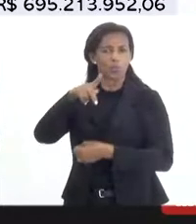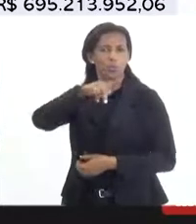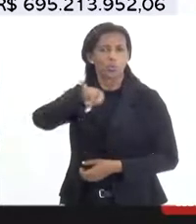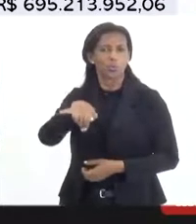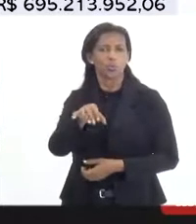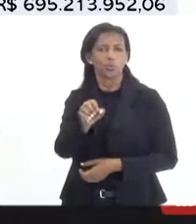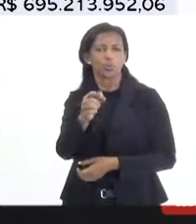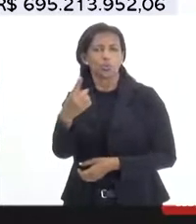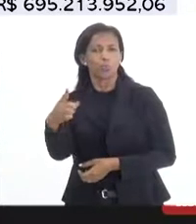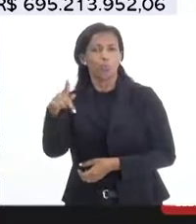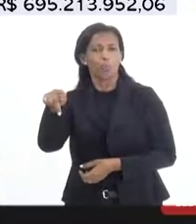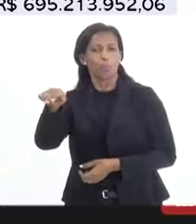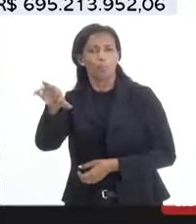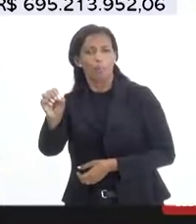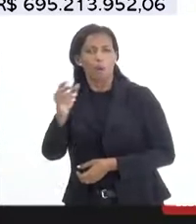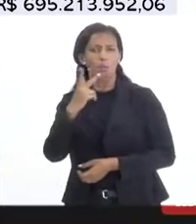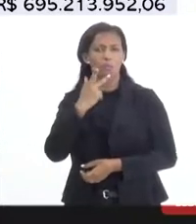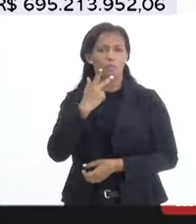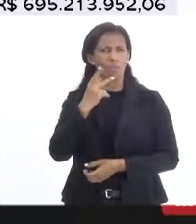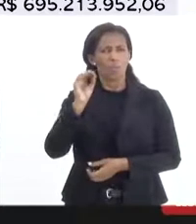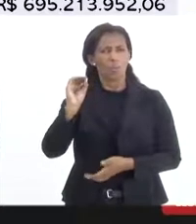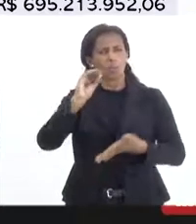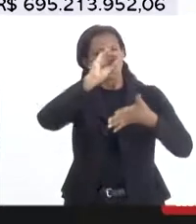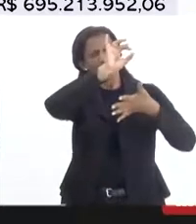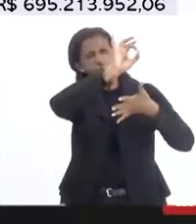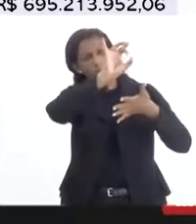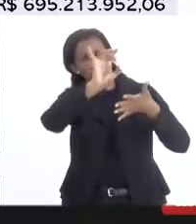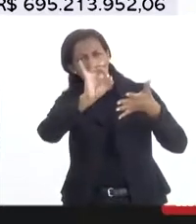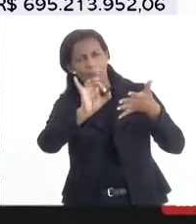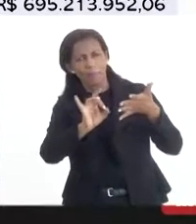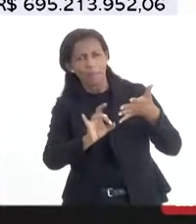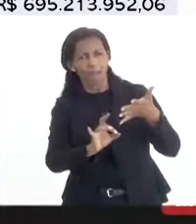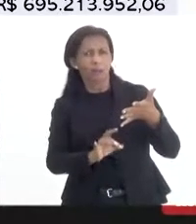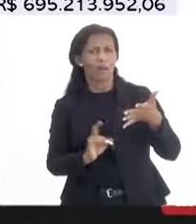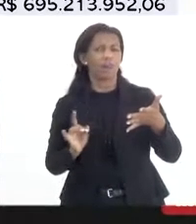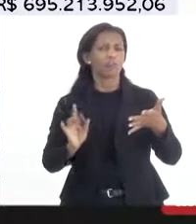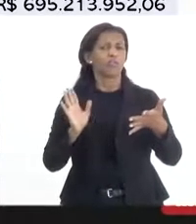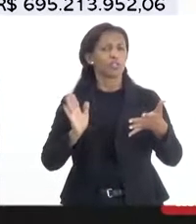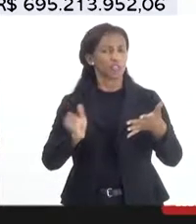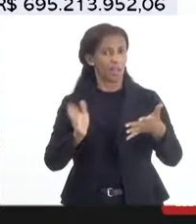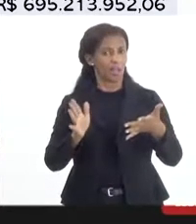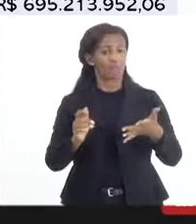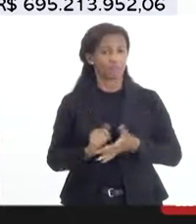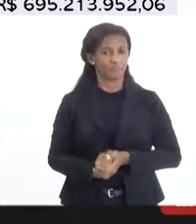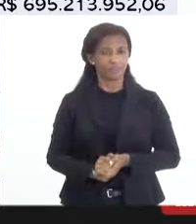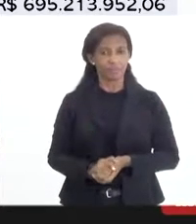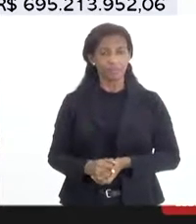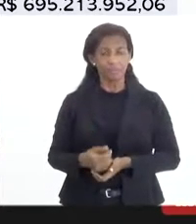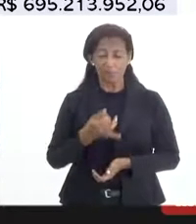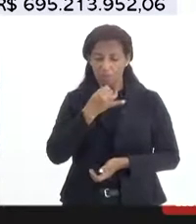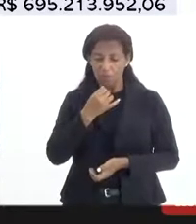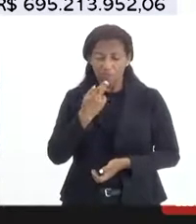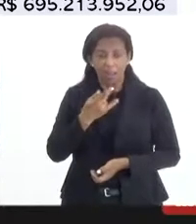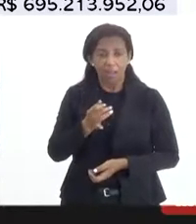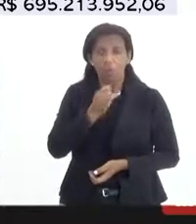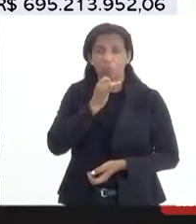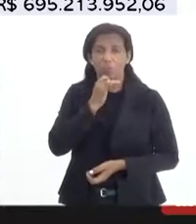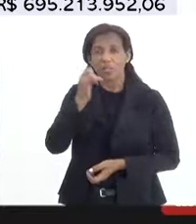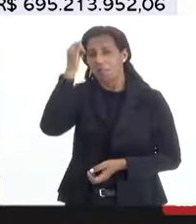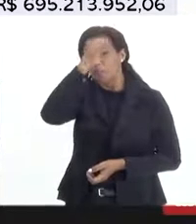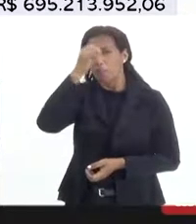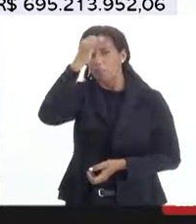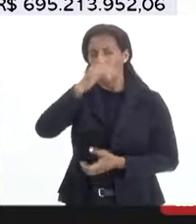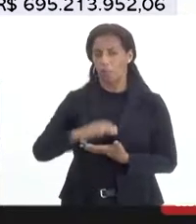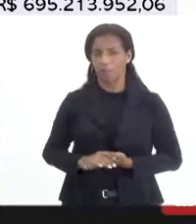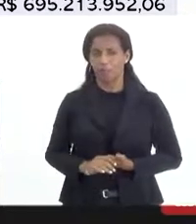pouco, muitas teses foram migrando. O Paulo Henrique deixou isso também claro na apresentação deles, deputados, mas eu vou dar um exemplo bobo. O fluido para